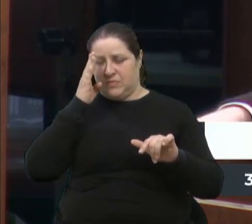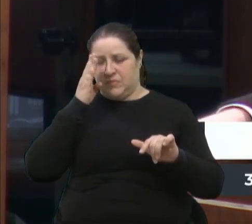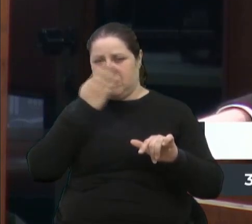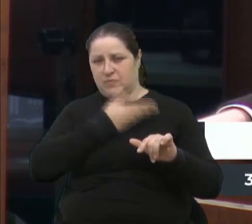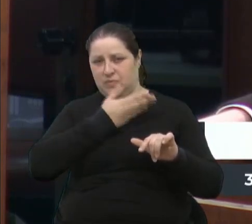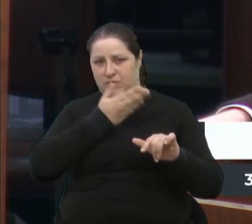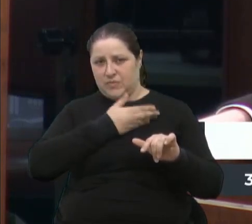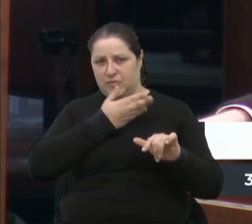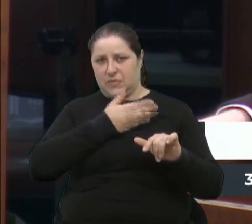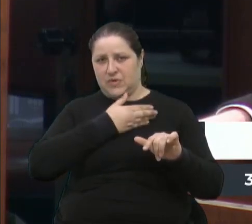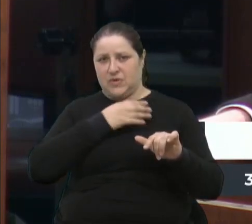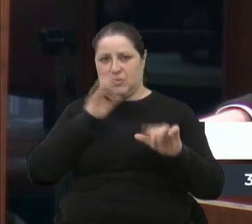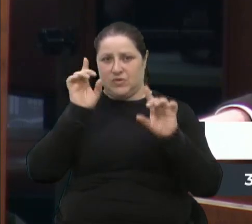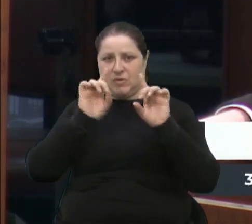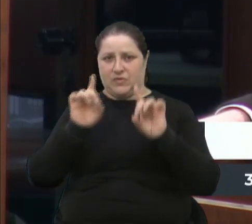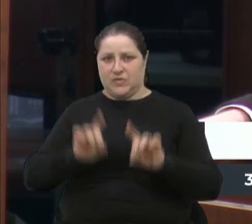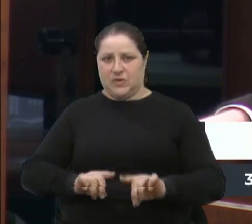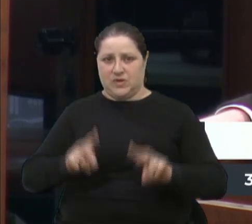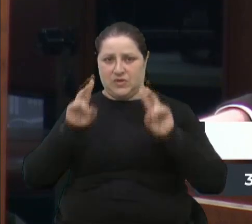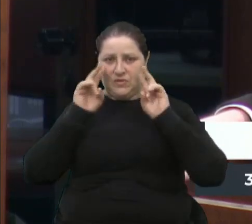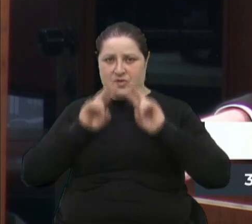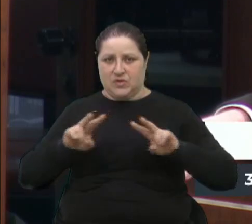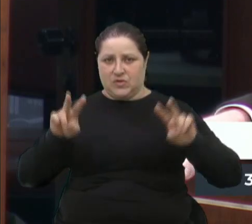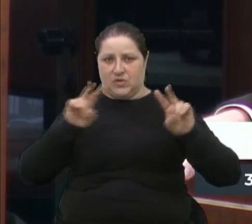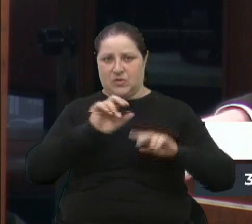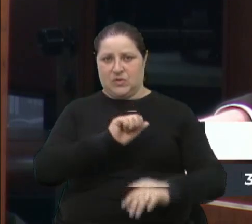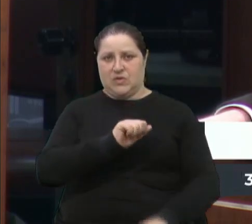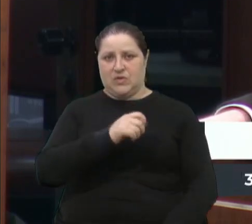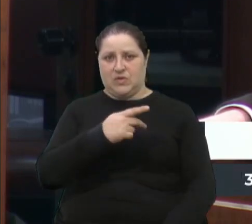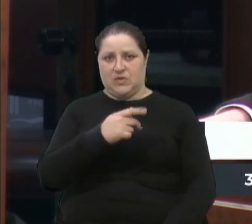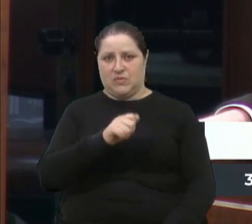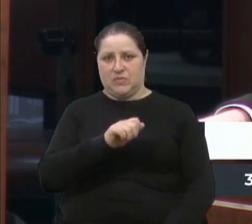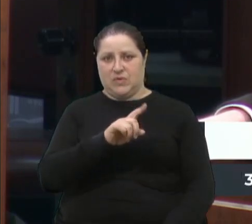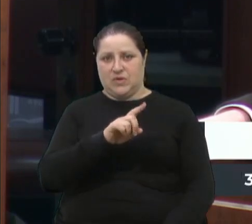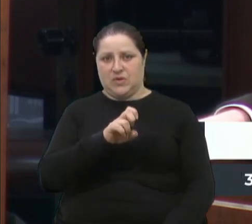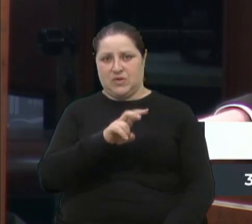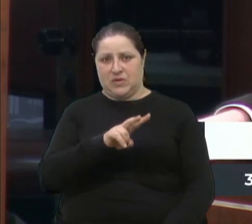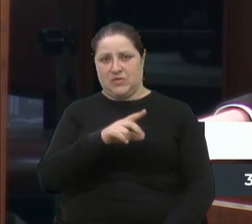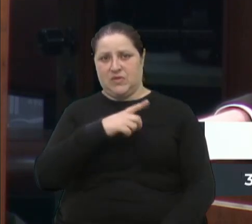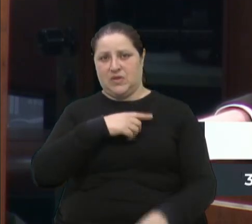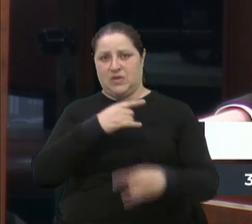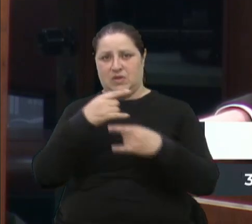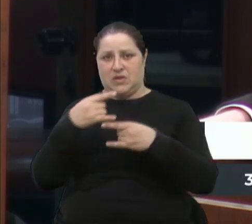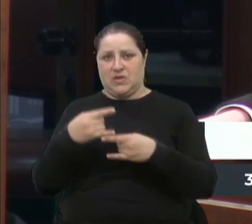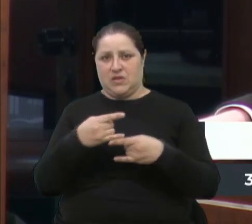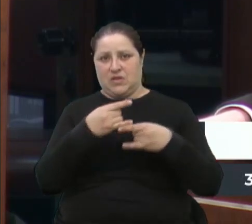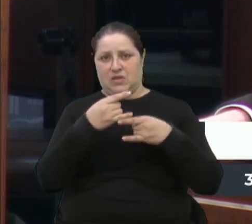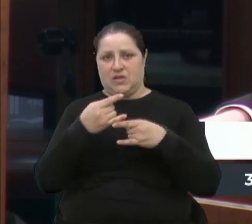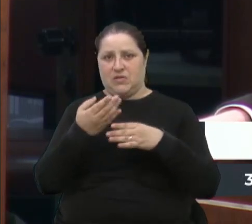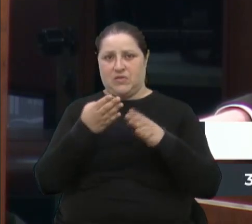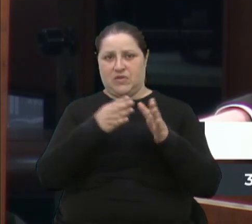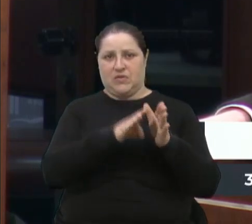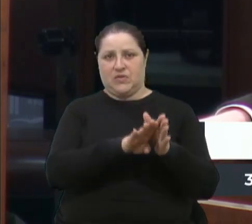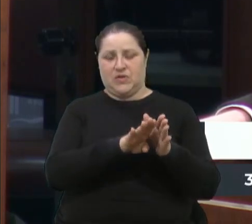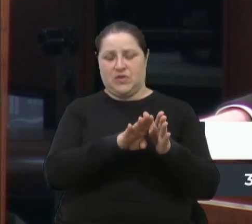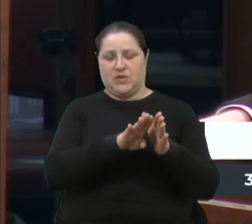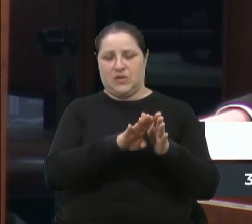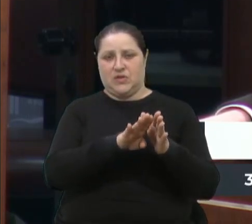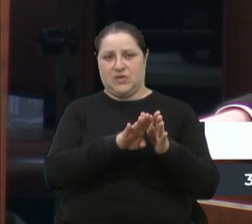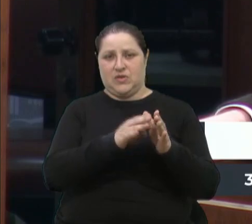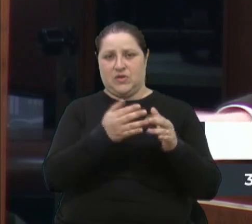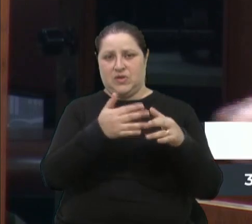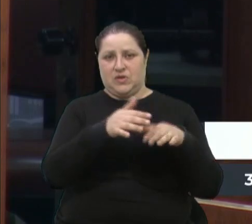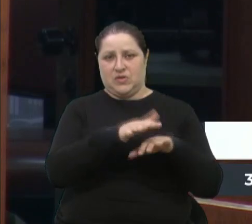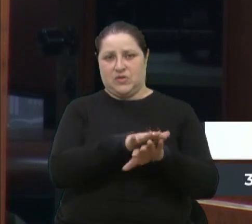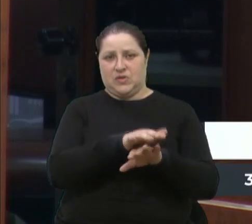a APADEV. Terá também uma live de auxílio de inclusão às 19h30 no YouTube